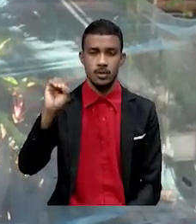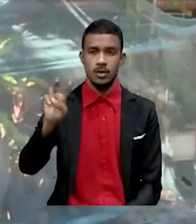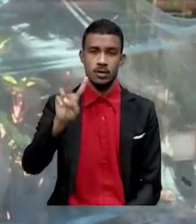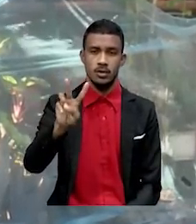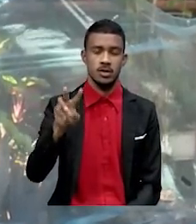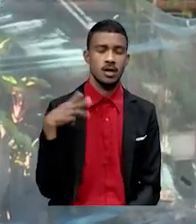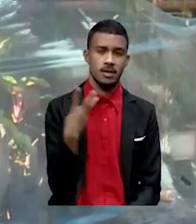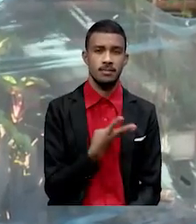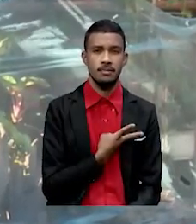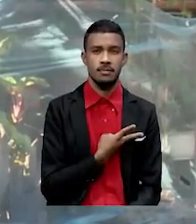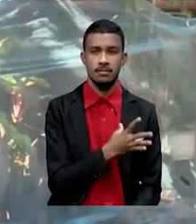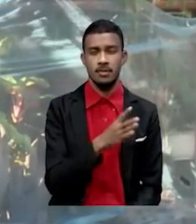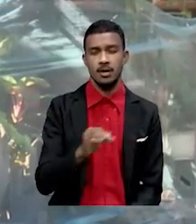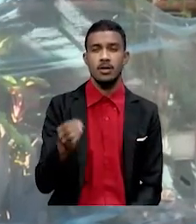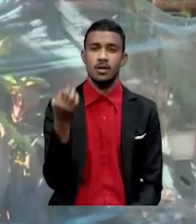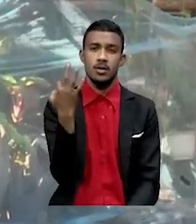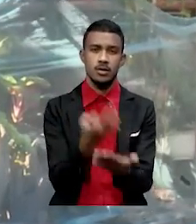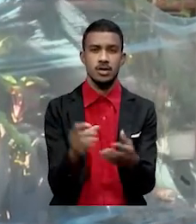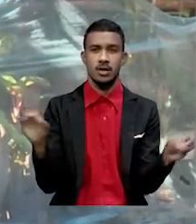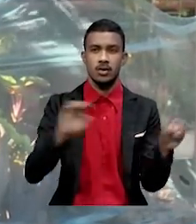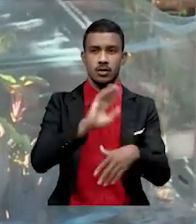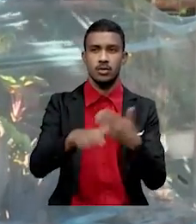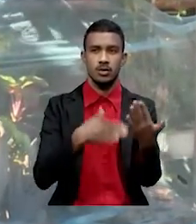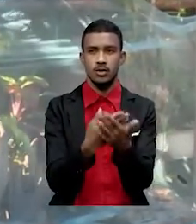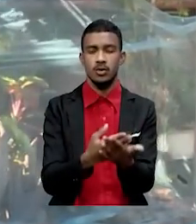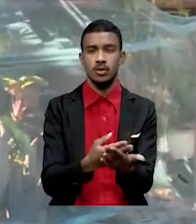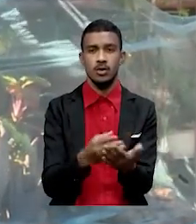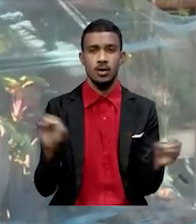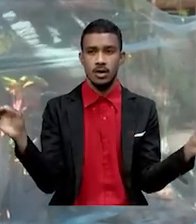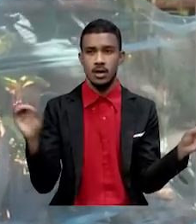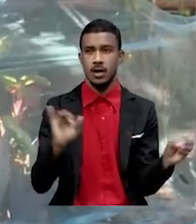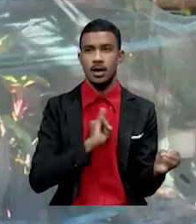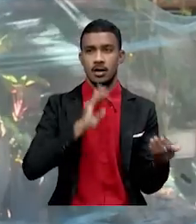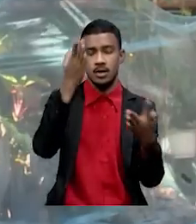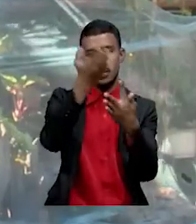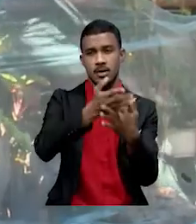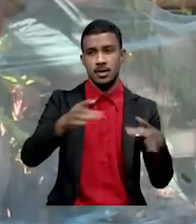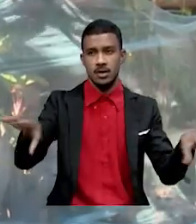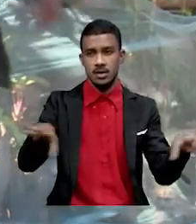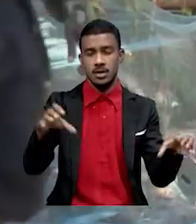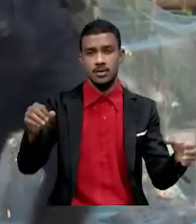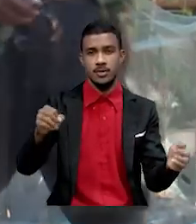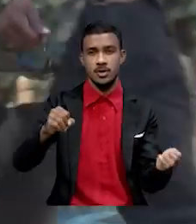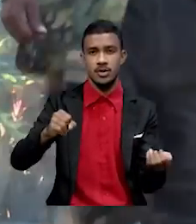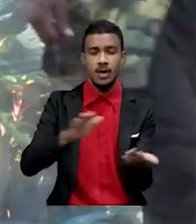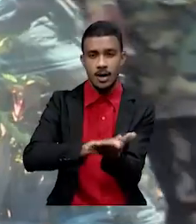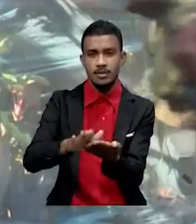2001-2002, amiteiro. O laia, bota o doutor laia, eu tenho que ser tama, serviço da sapoeira.